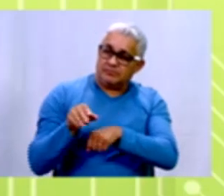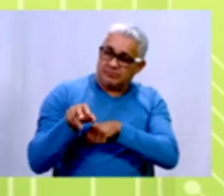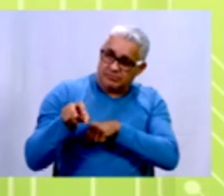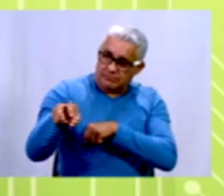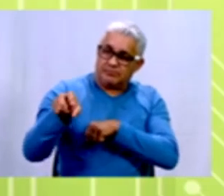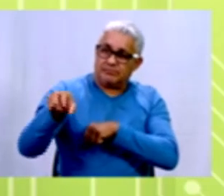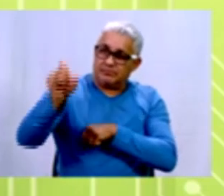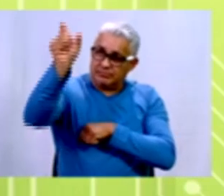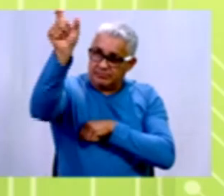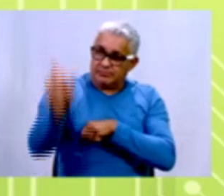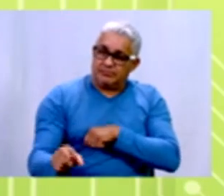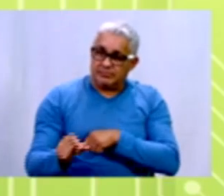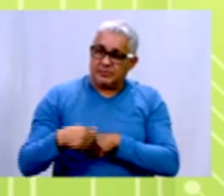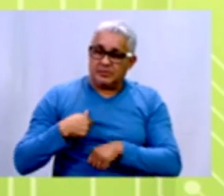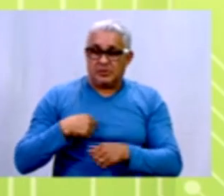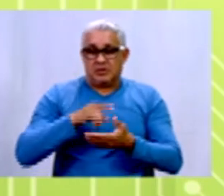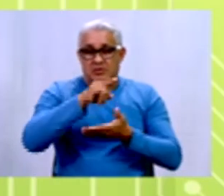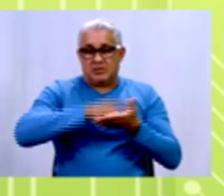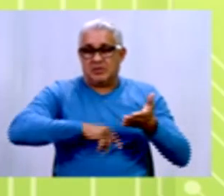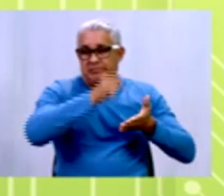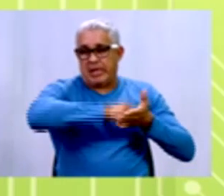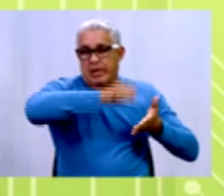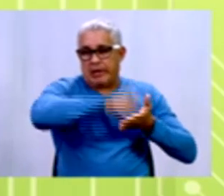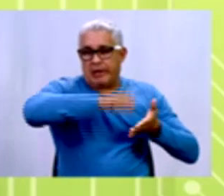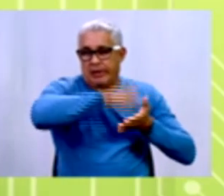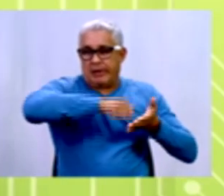cliente do que eu ficar documentando